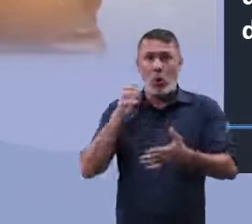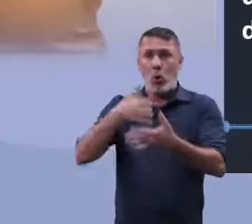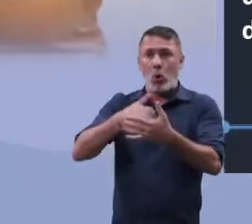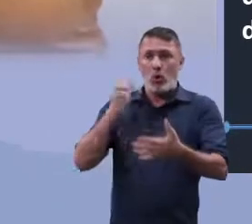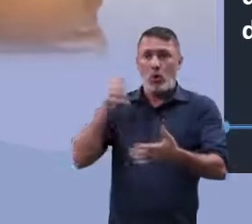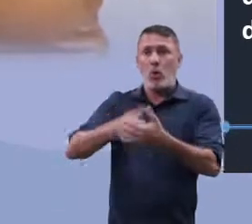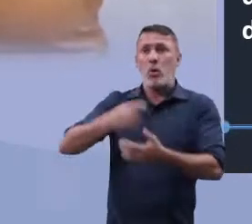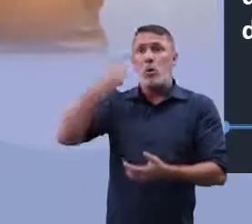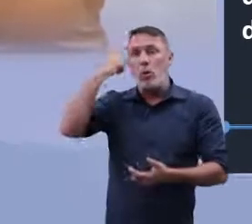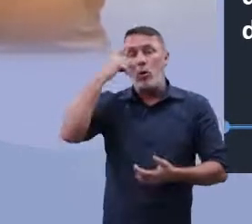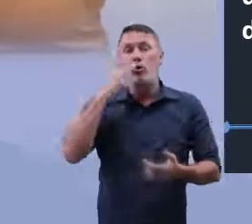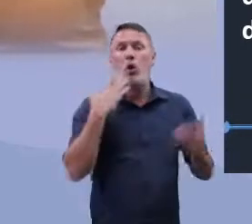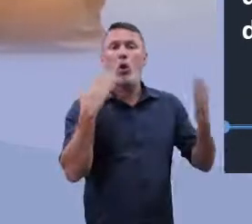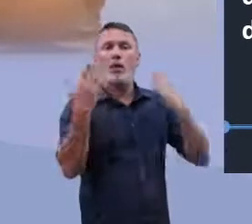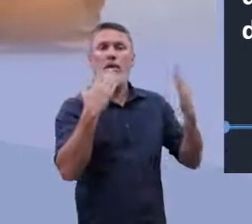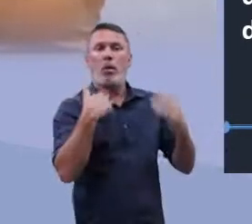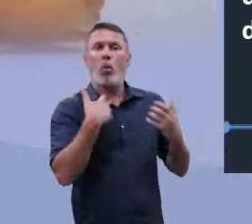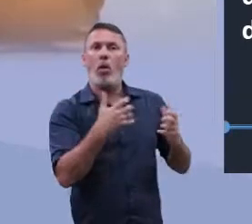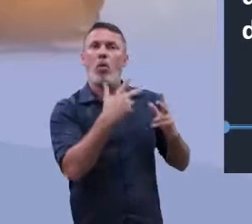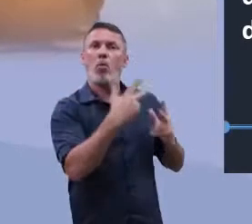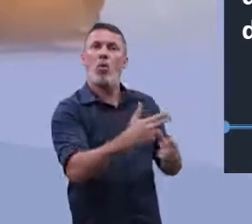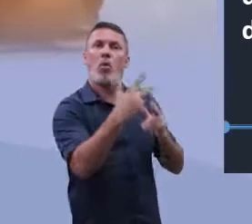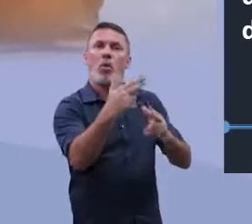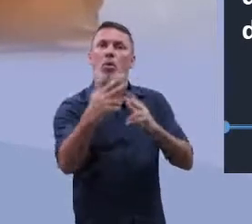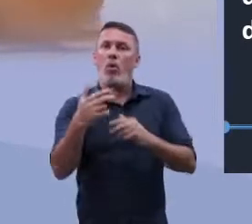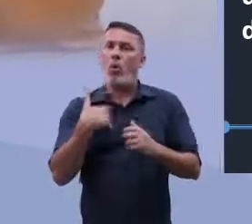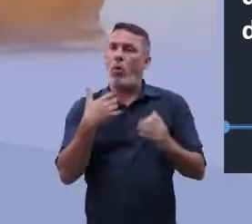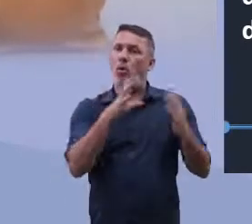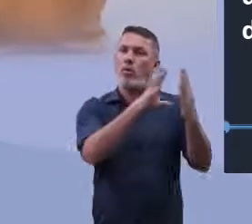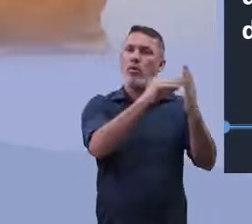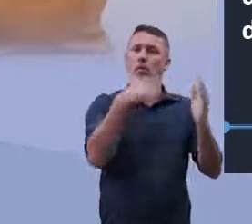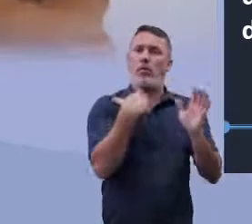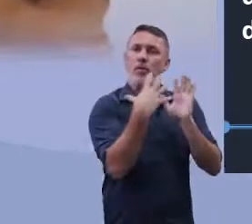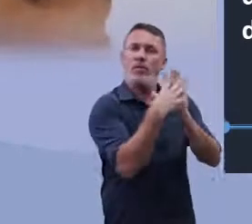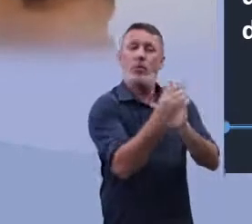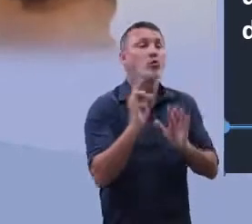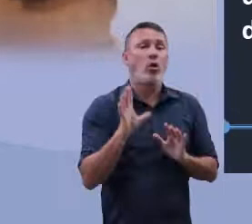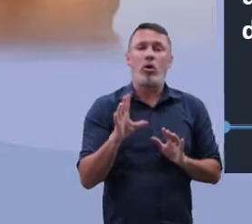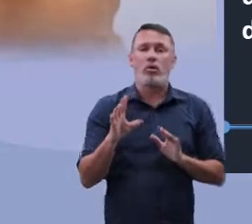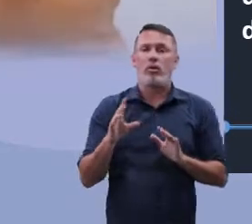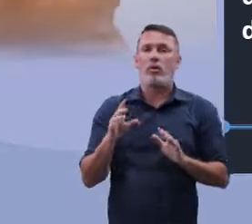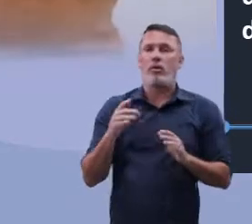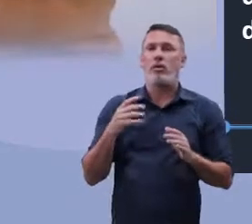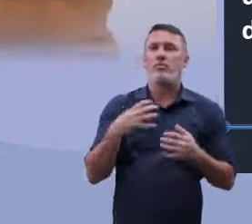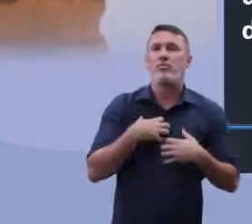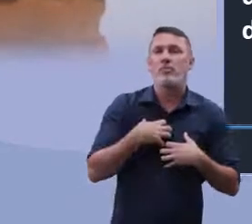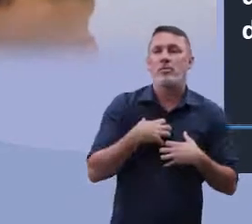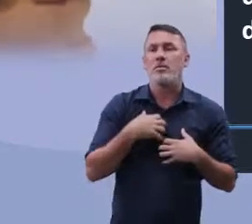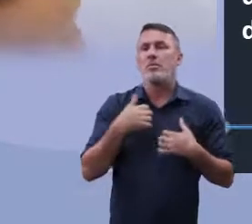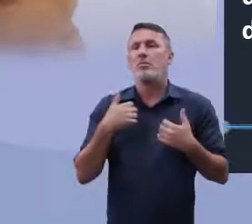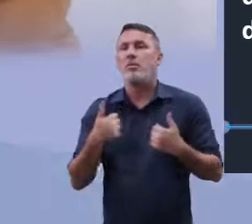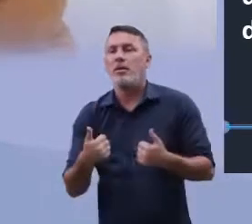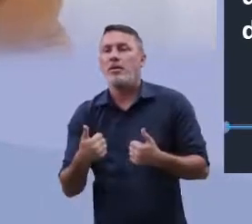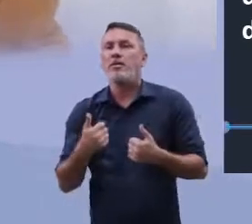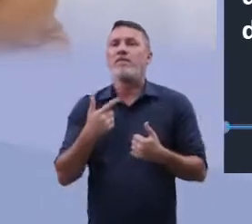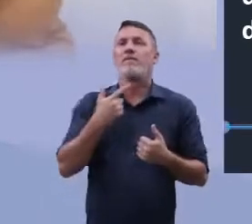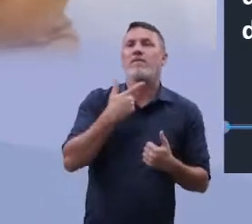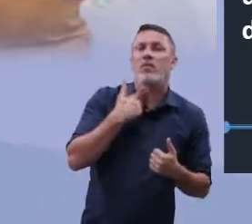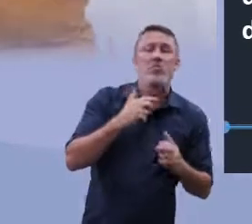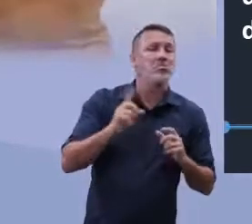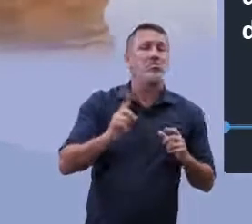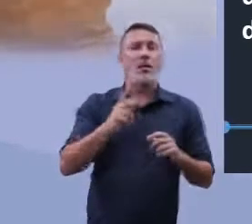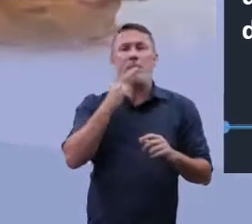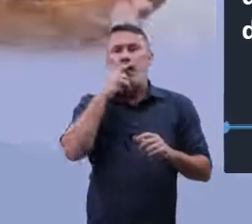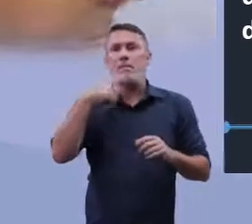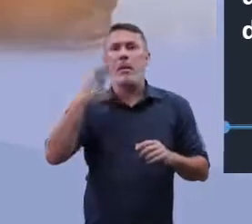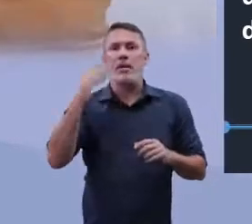outros. Aquela velha frase que mamãe dizia, né? Você não é igual a todo mundo. Mas infelizmente, quando nós trabalhamos no consumismo,